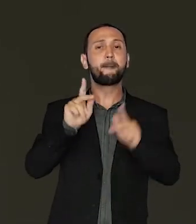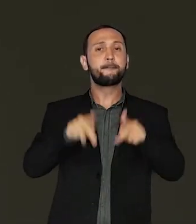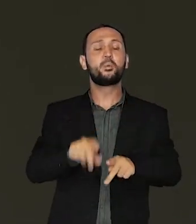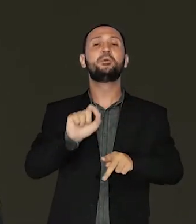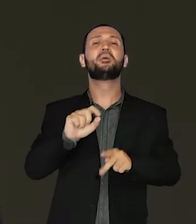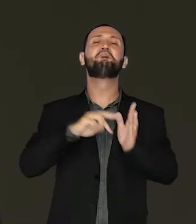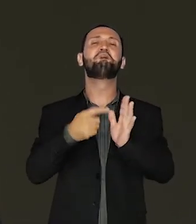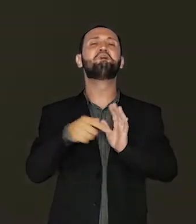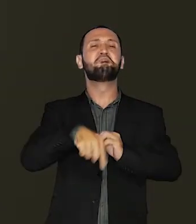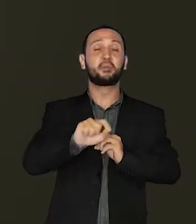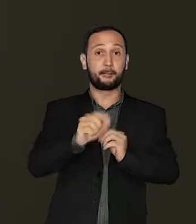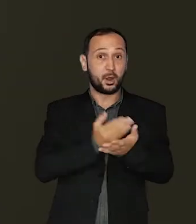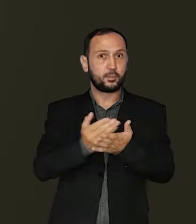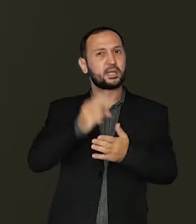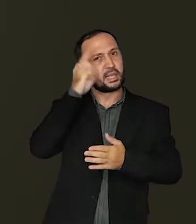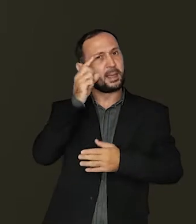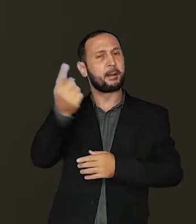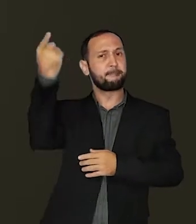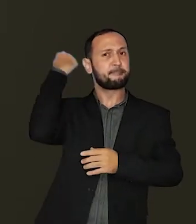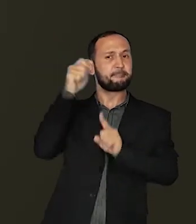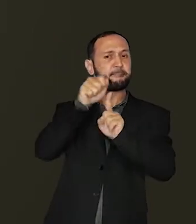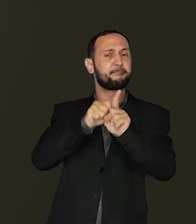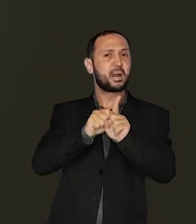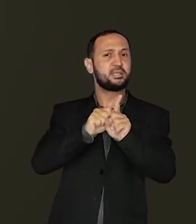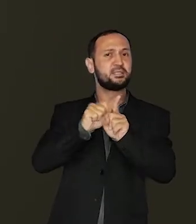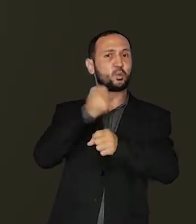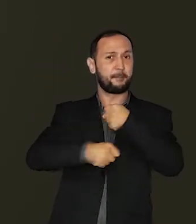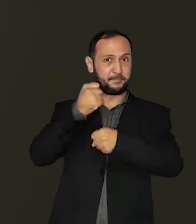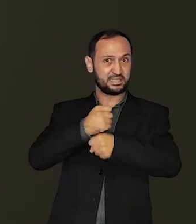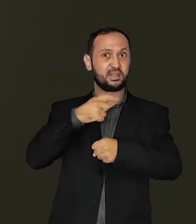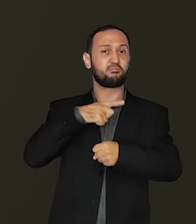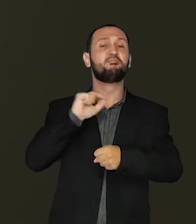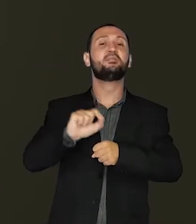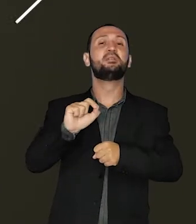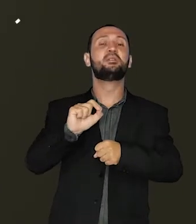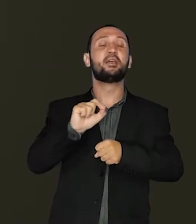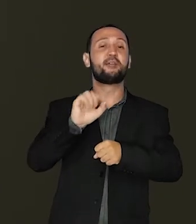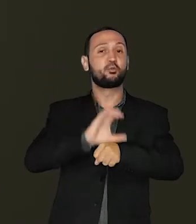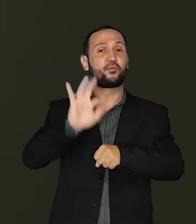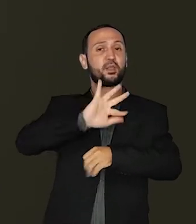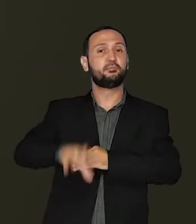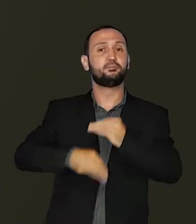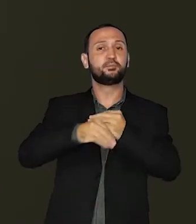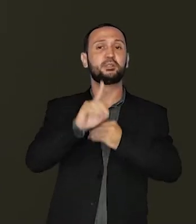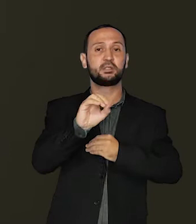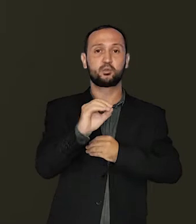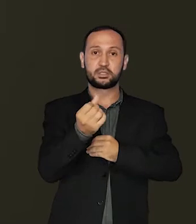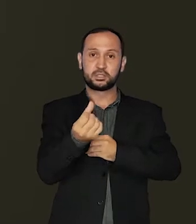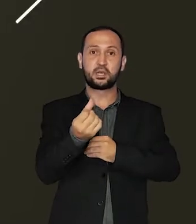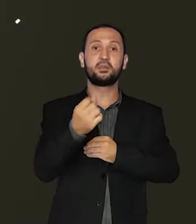sabe o que isso significa? Para começar, é necessário lembrarmos que em maio do ano passado, a Emenda Constitucional